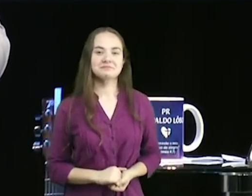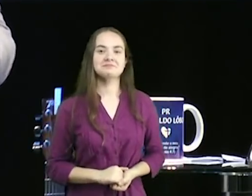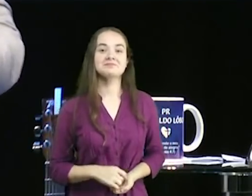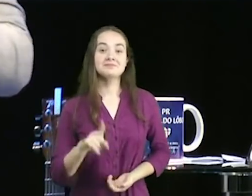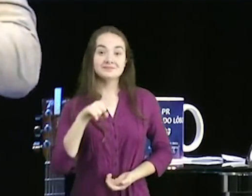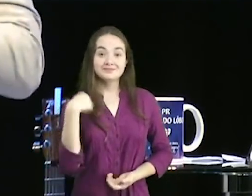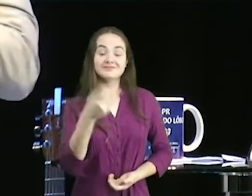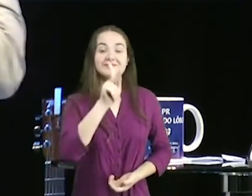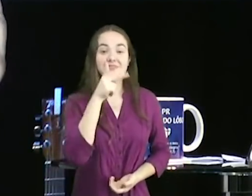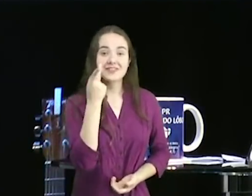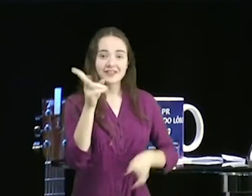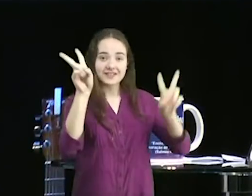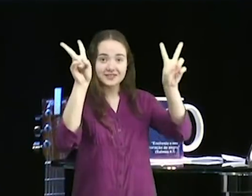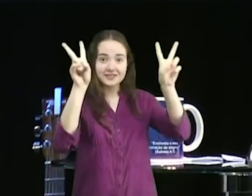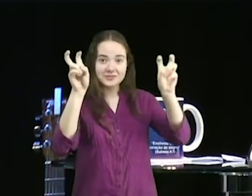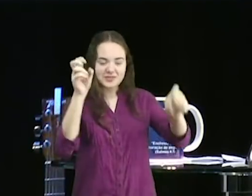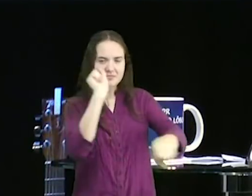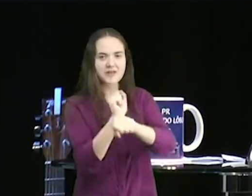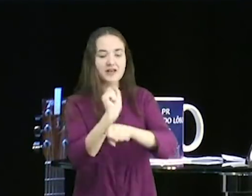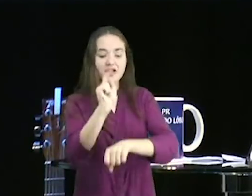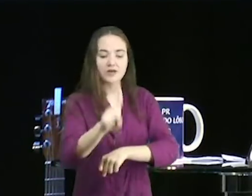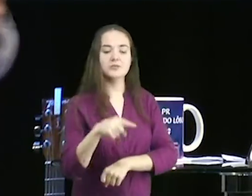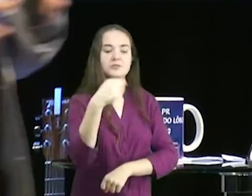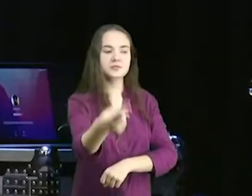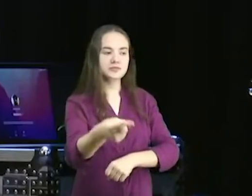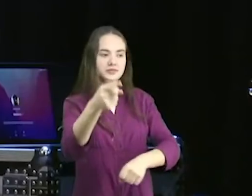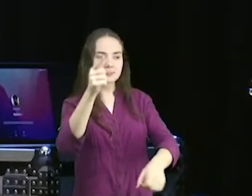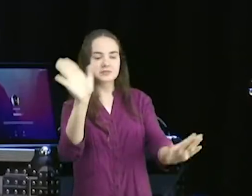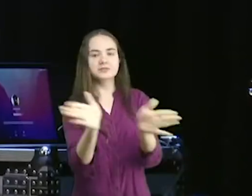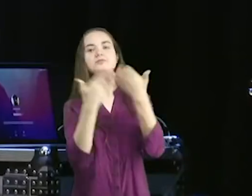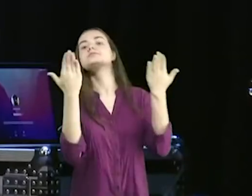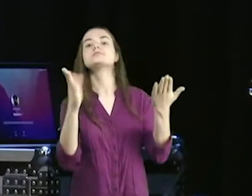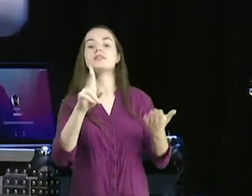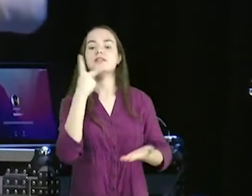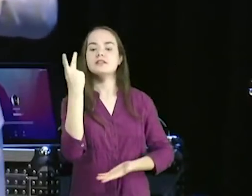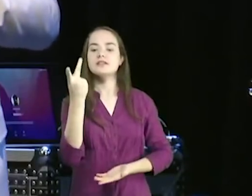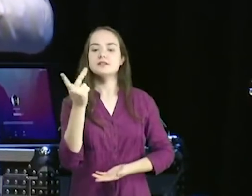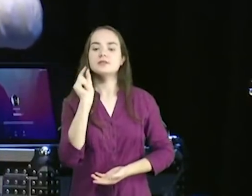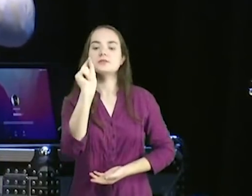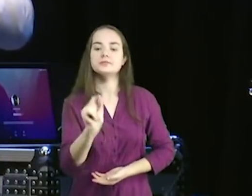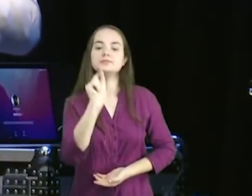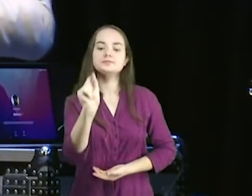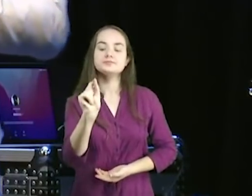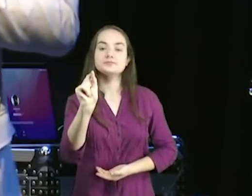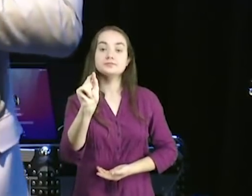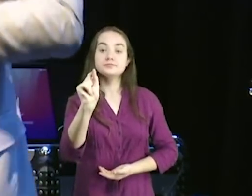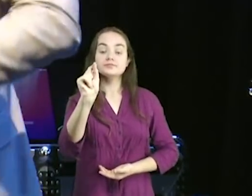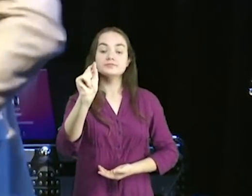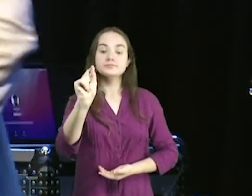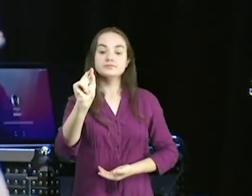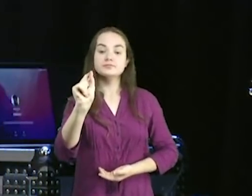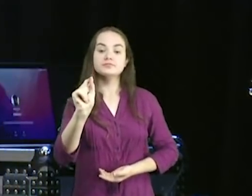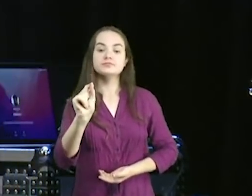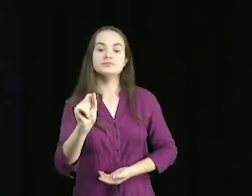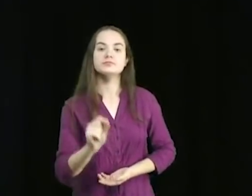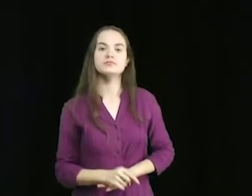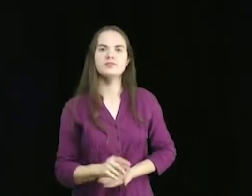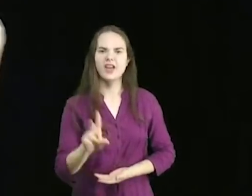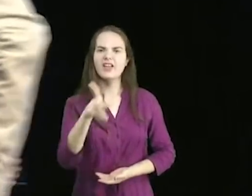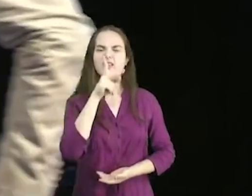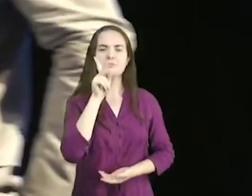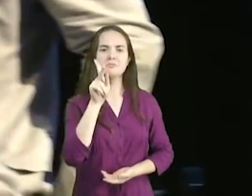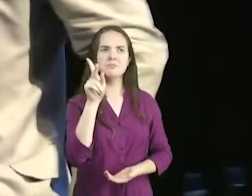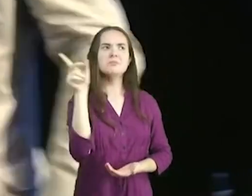Quando a gente fala sobre esperar o próximo milagre, a gente está falando o seguinte: que quando você recebe, pastor, o senhor está pregando alguma heresia aí,